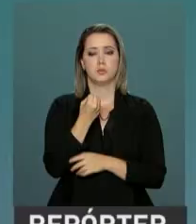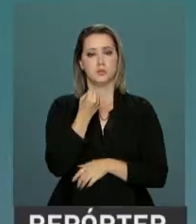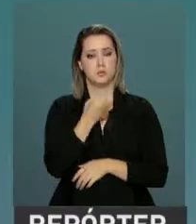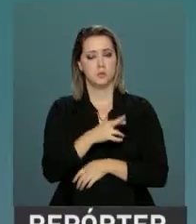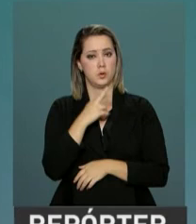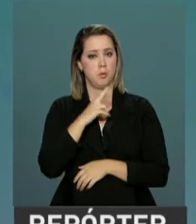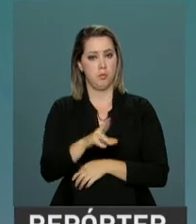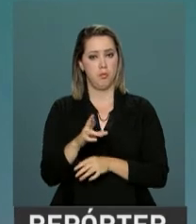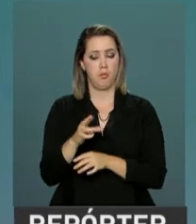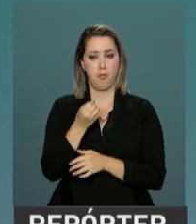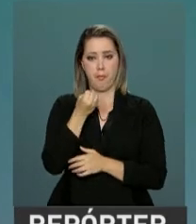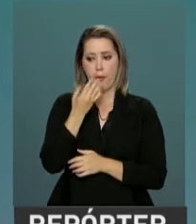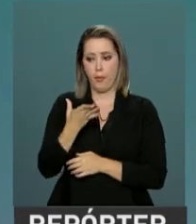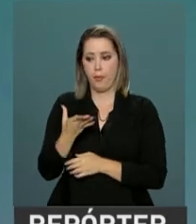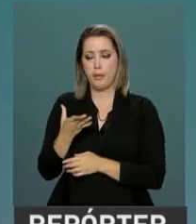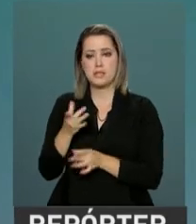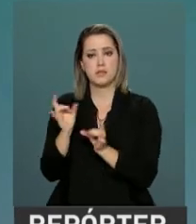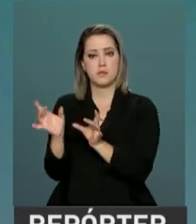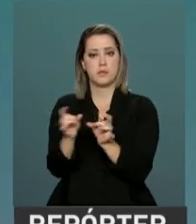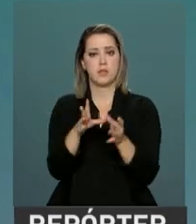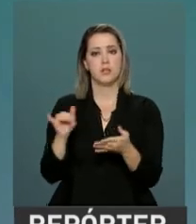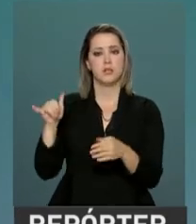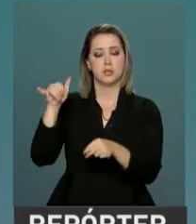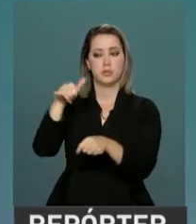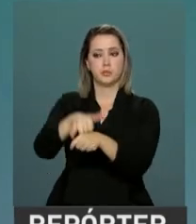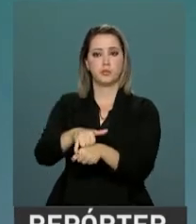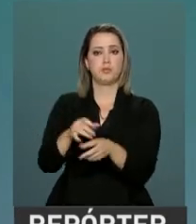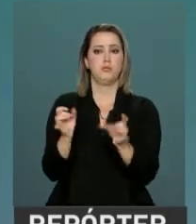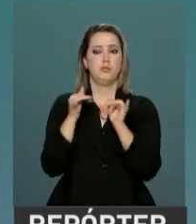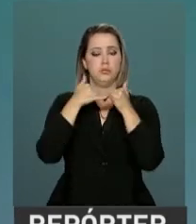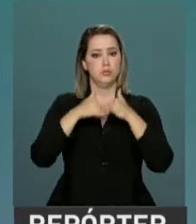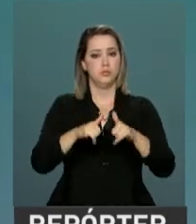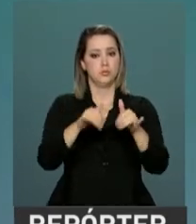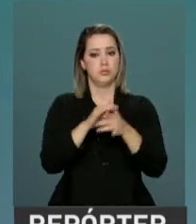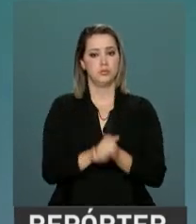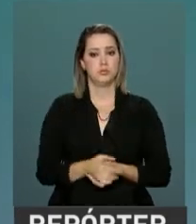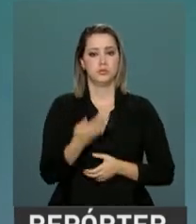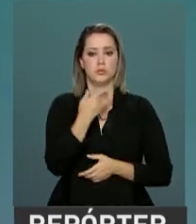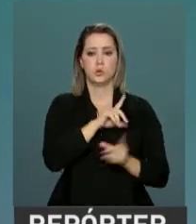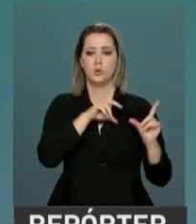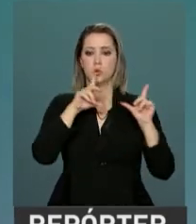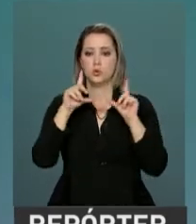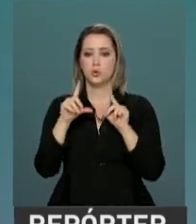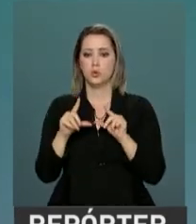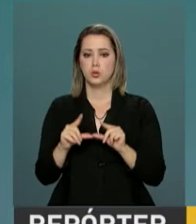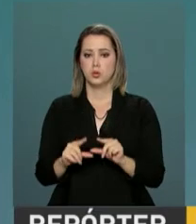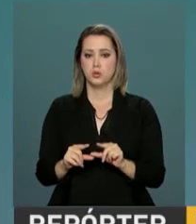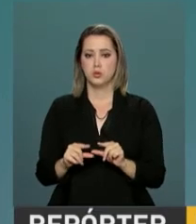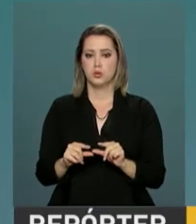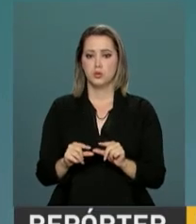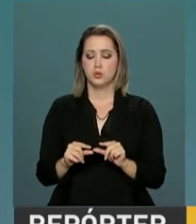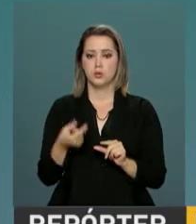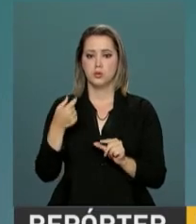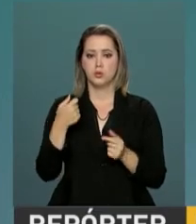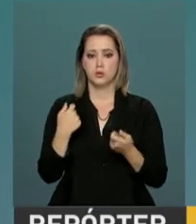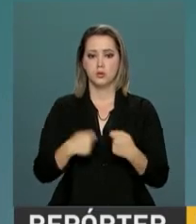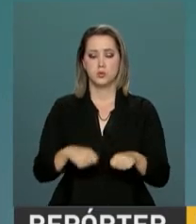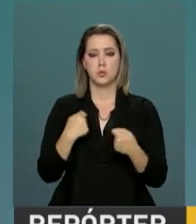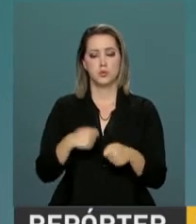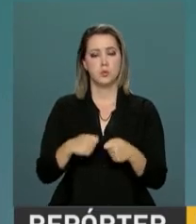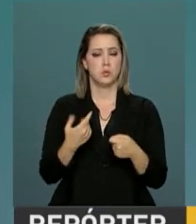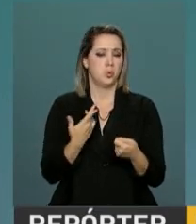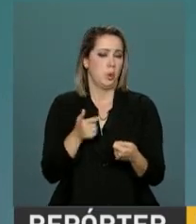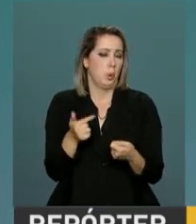leilões de aeroportos e eletricidade. Isso melhora a financiabilidade, reduz a necessidade de capex, né, de